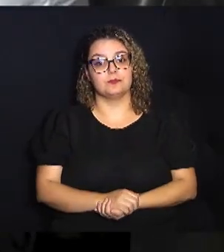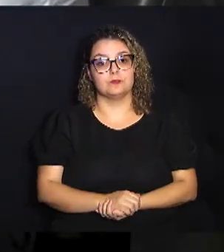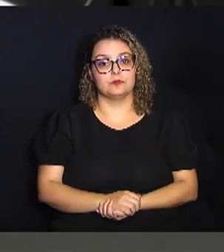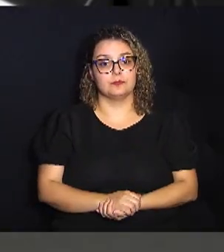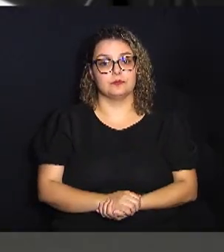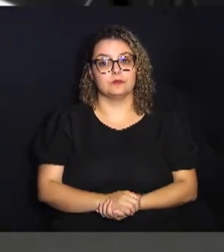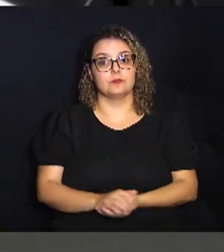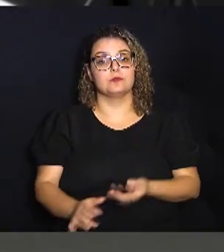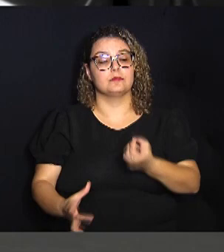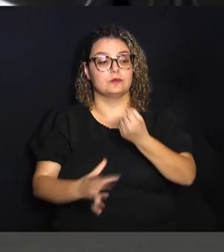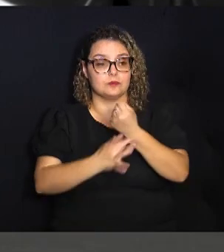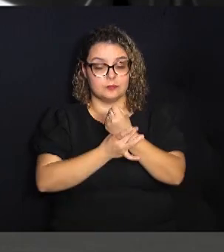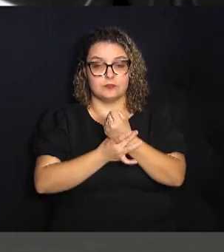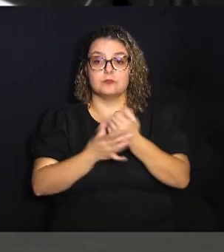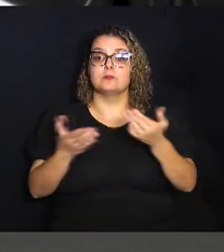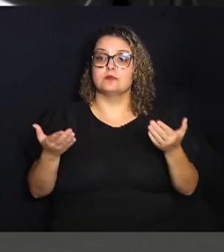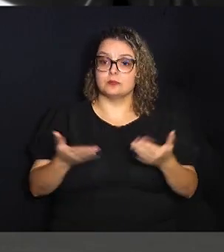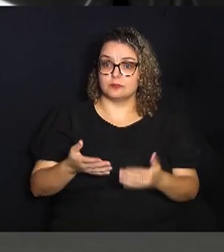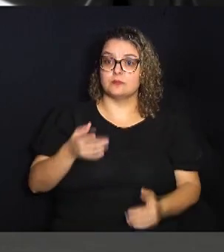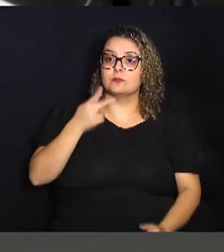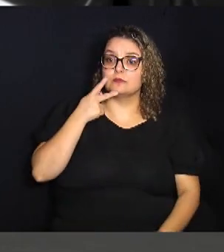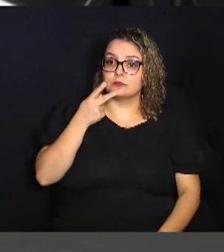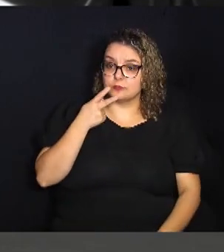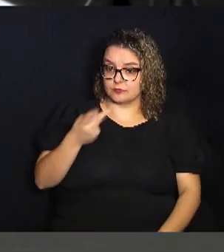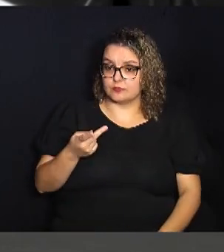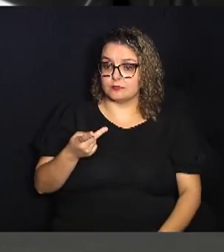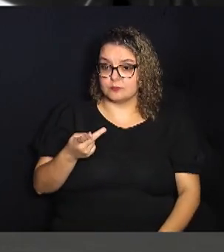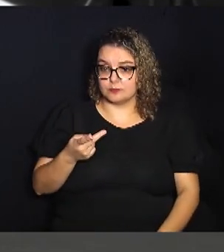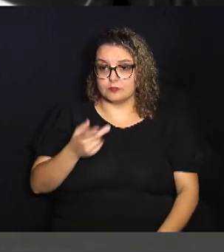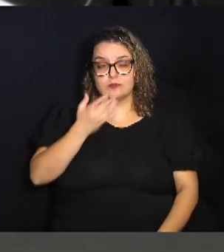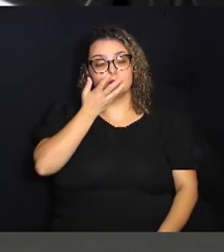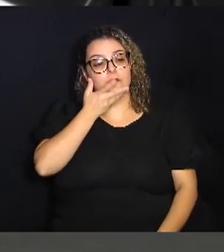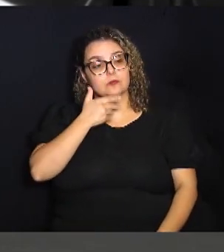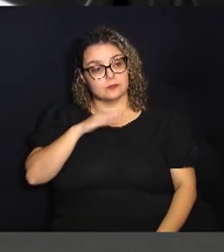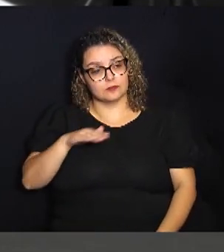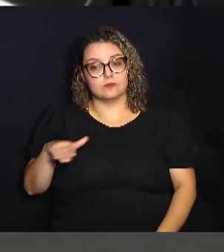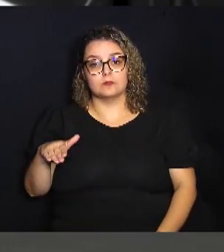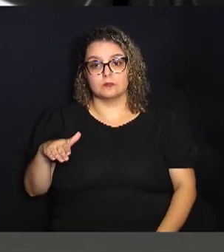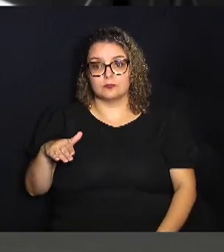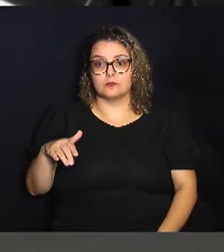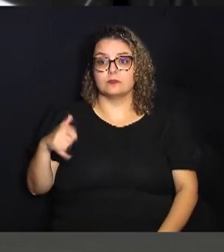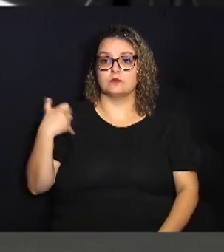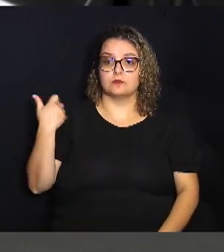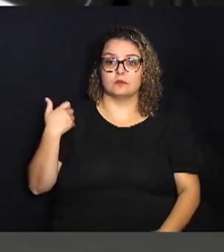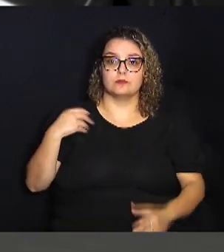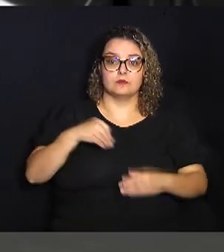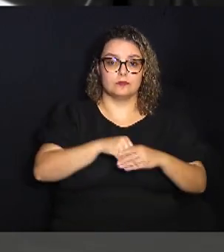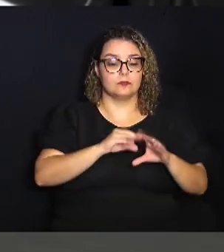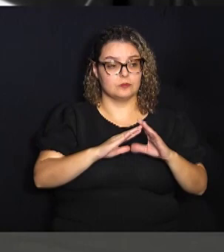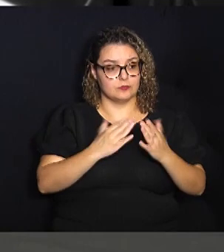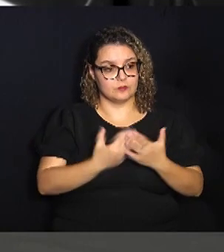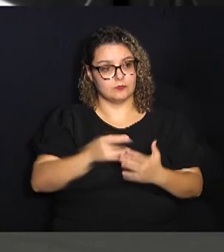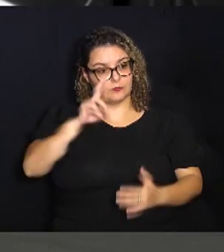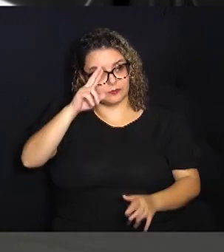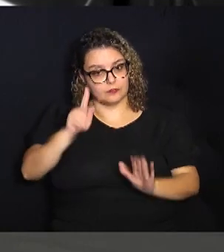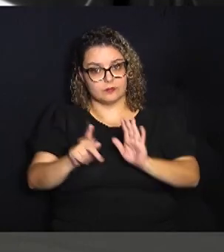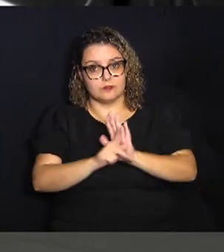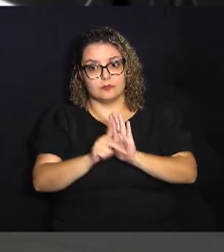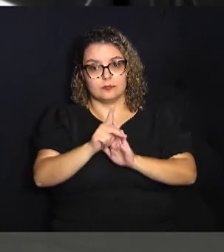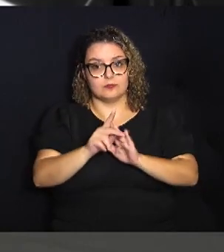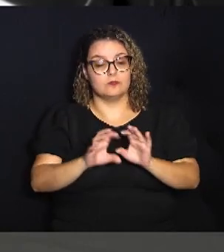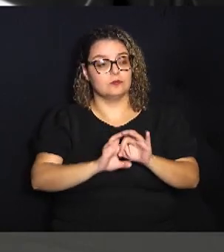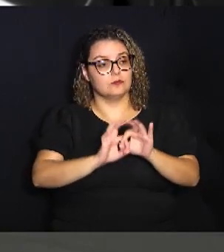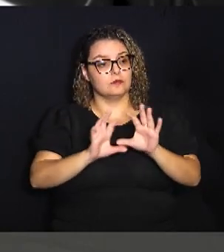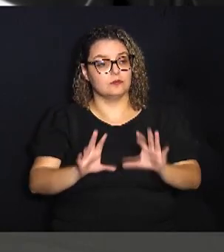sobre segurança, mas desta vez falando de crianças em idade escolar, o senhor protocolou um projeto